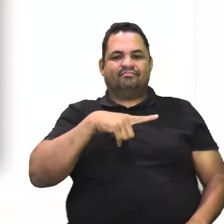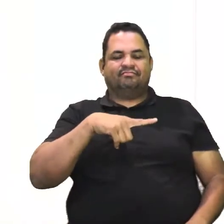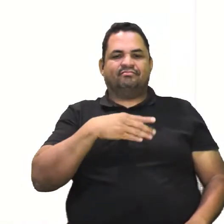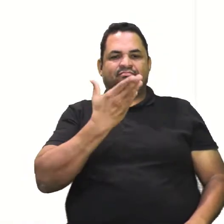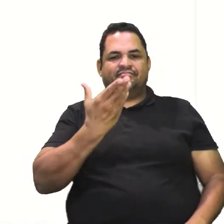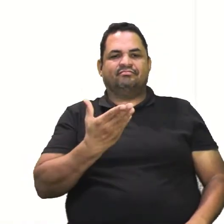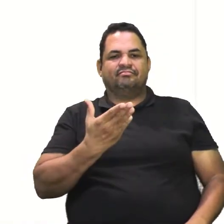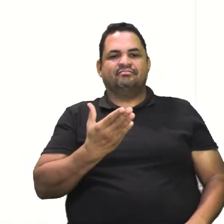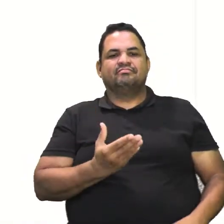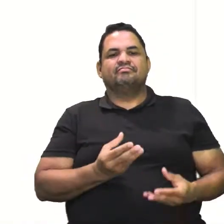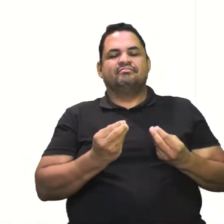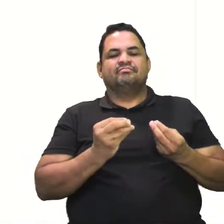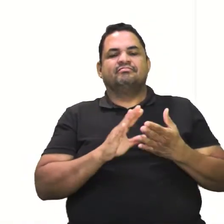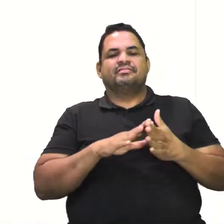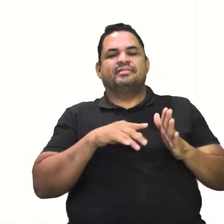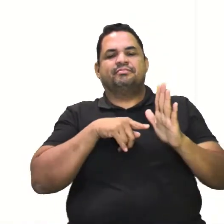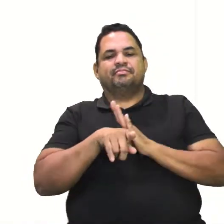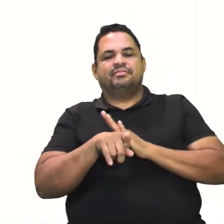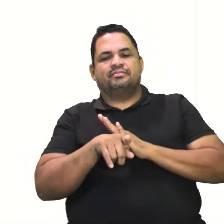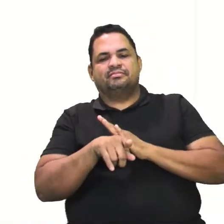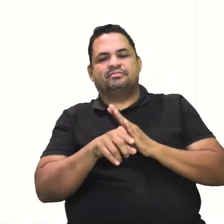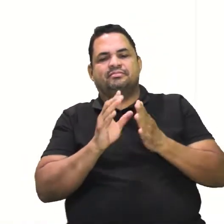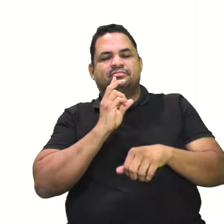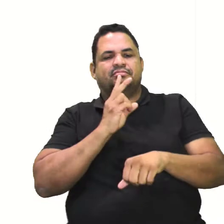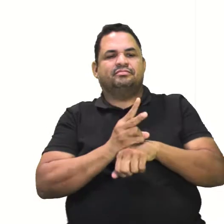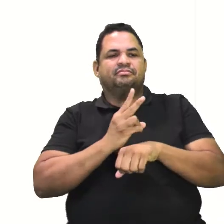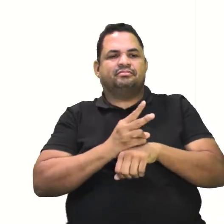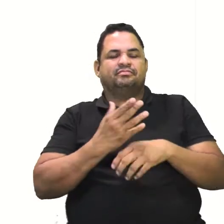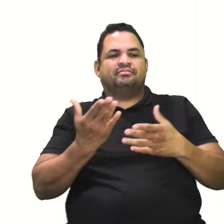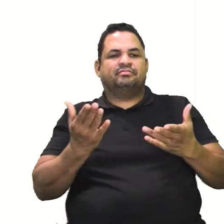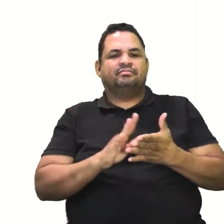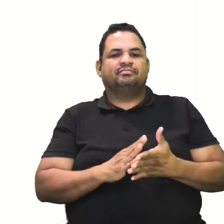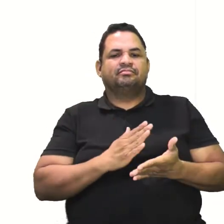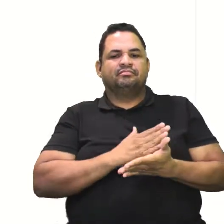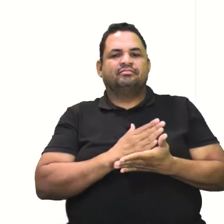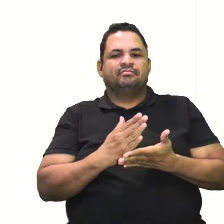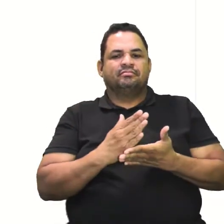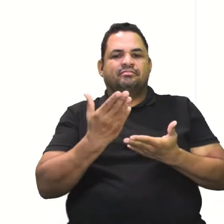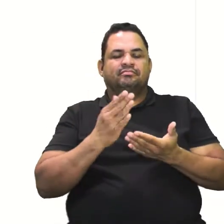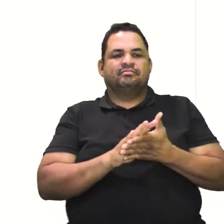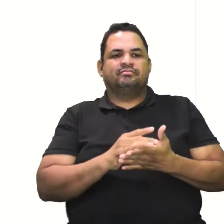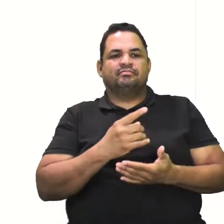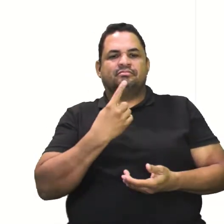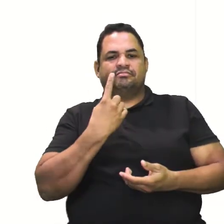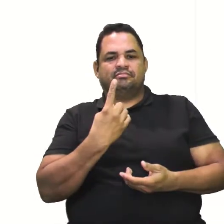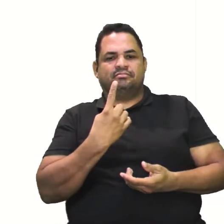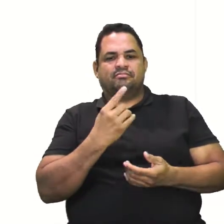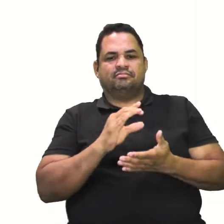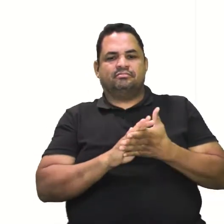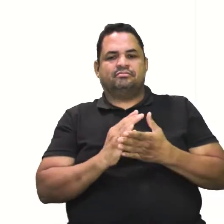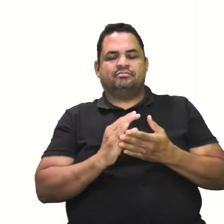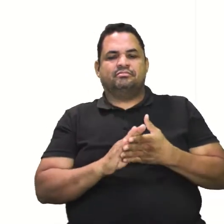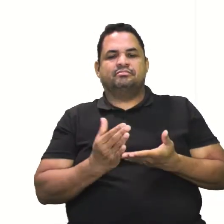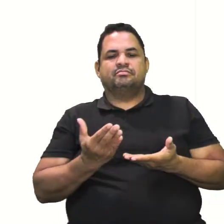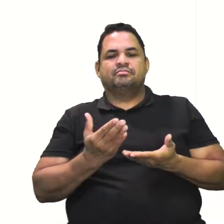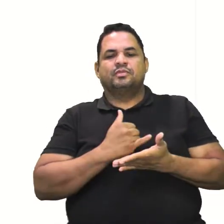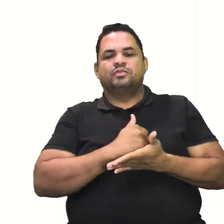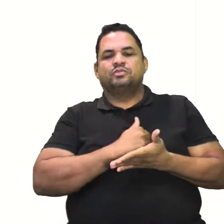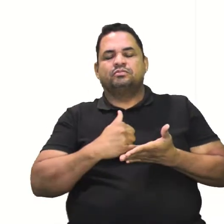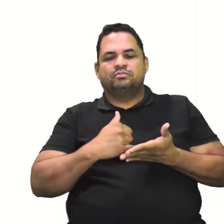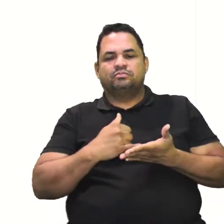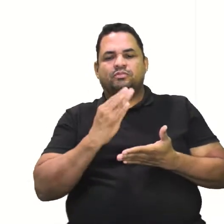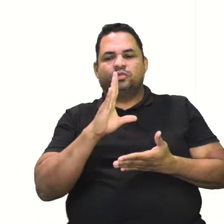muita coisa para estudar, vai ter quiz, tem vídeo, tem tudo mais. Então a gente começa assim na parte 1 de cônicas. Vamos